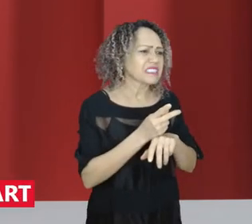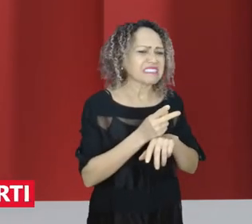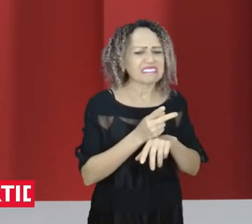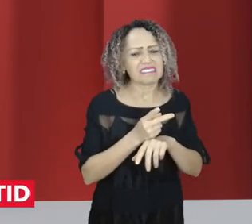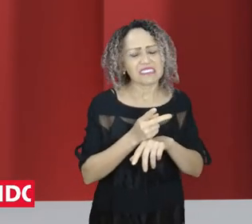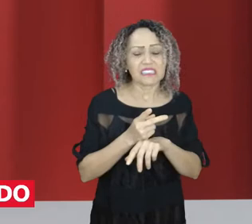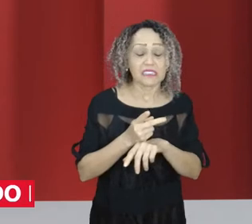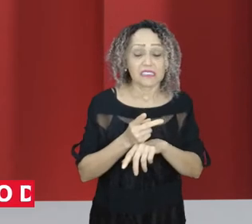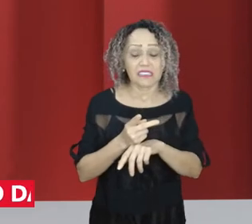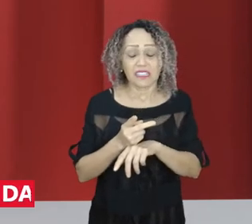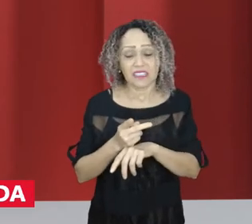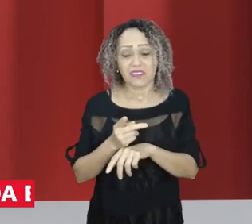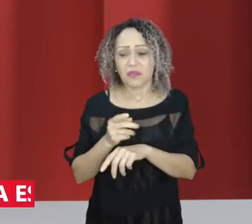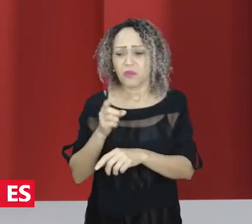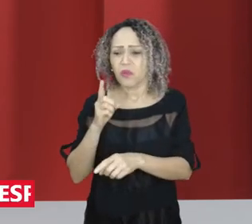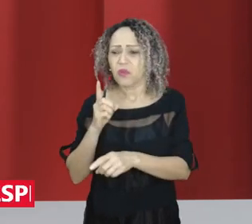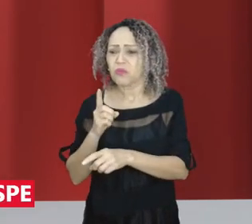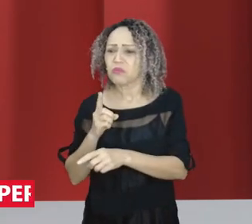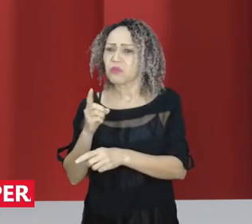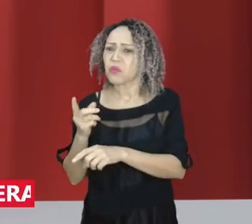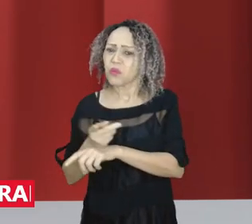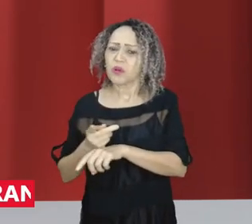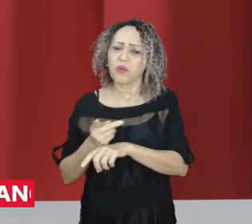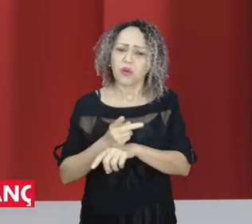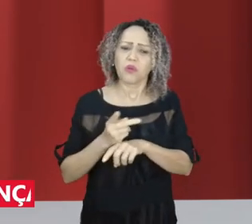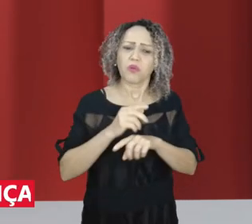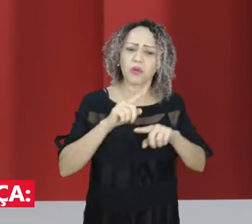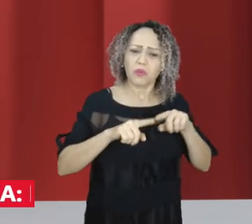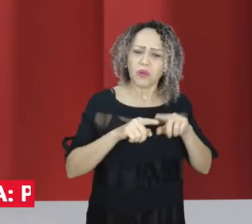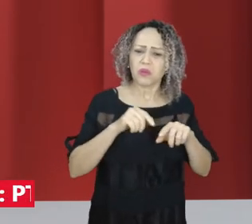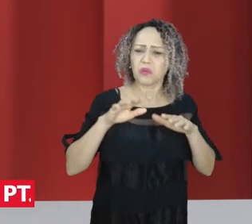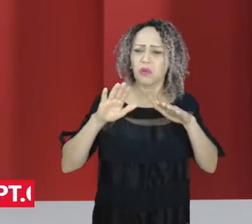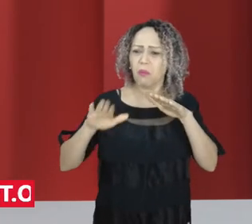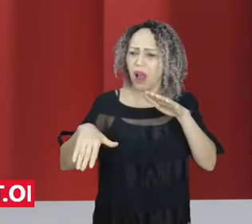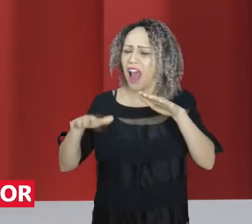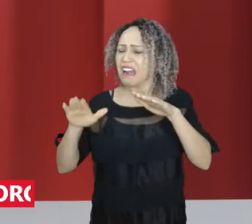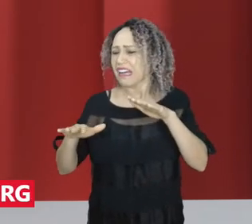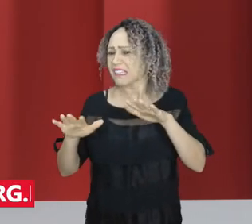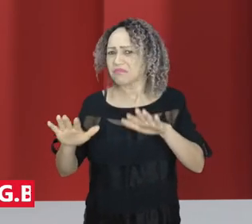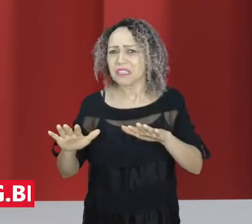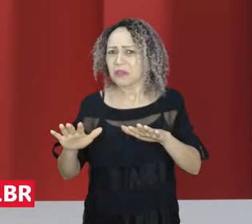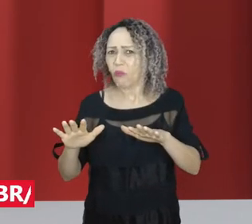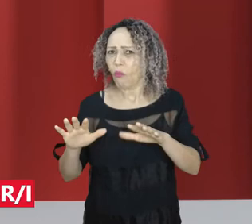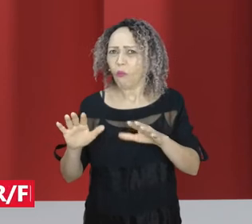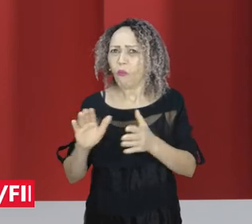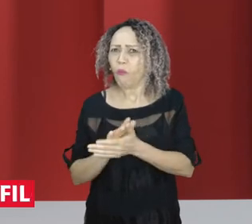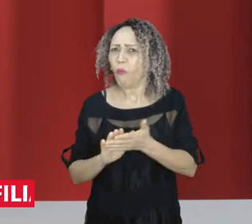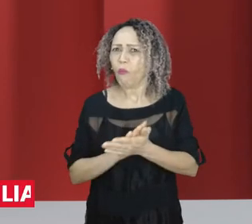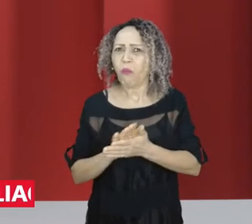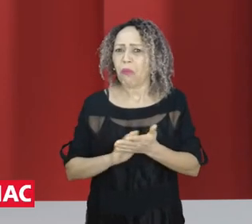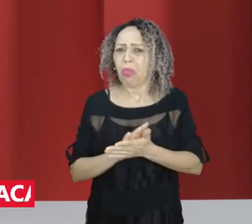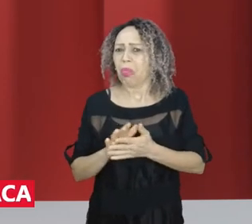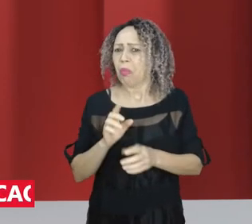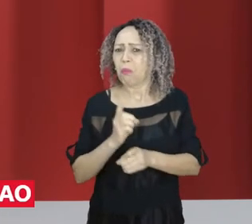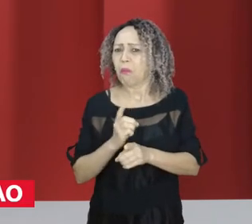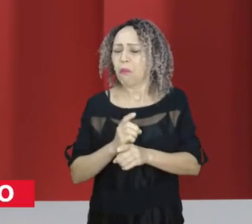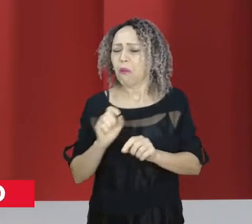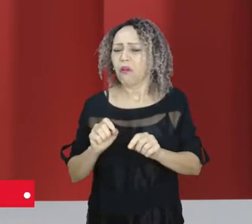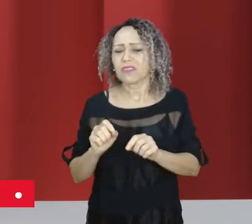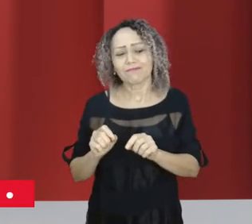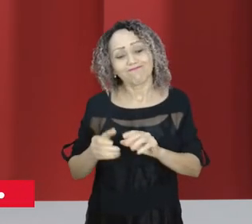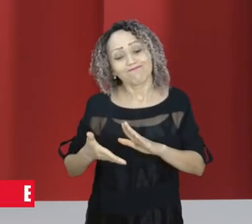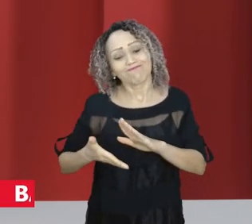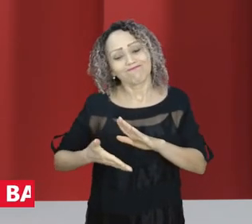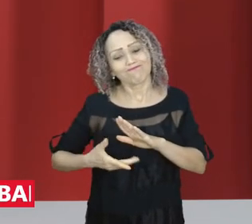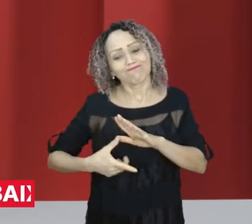comprar nada. Esse é o retrato do Brasil hoje. E isso as pessoas que conseguem ir ao supermercado, sem falar dos famintos, né? Que